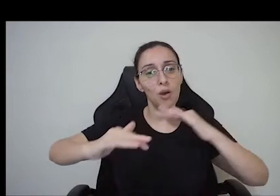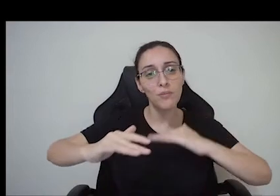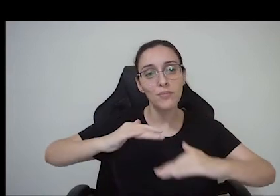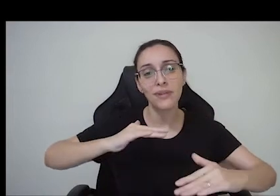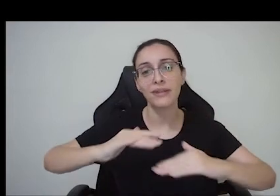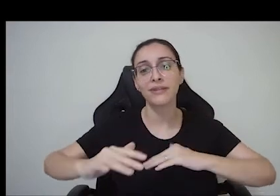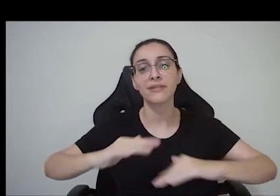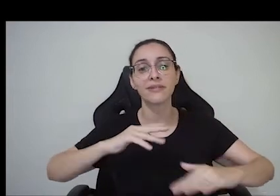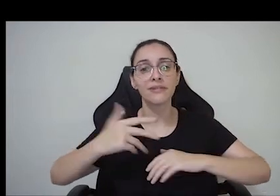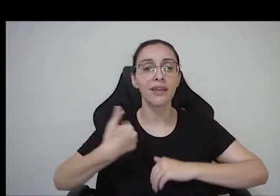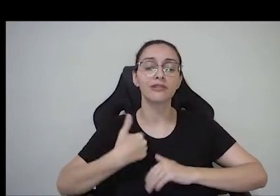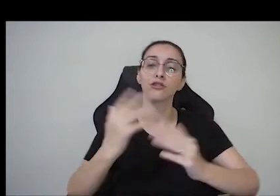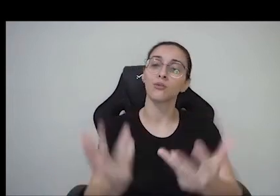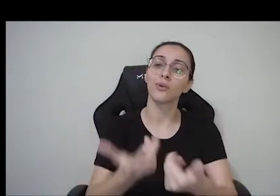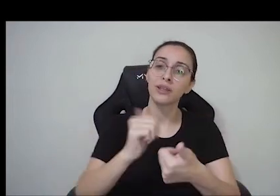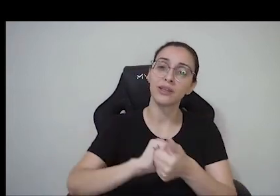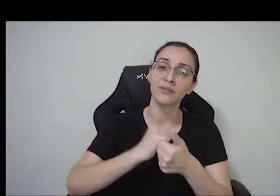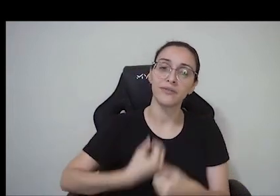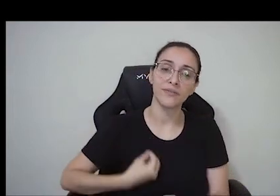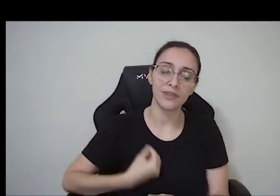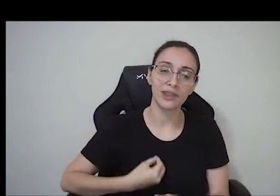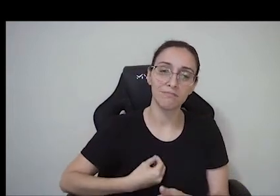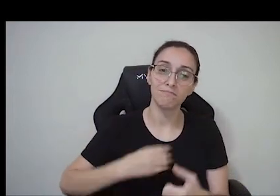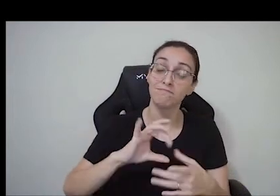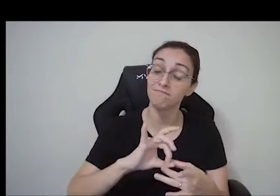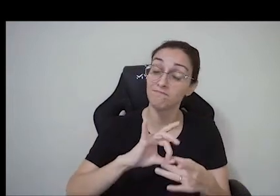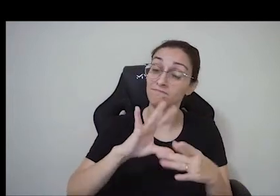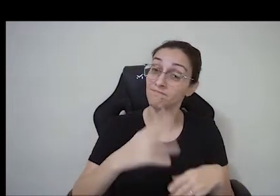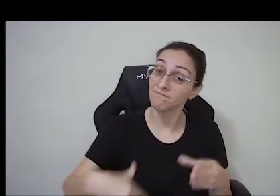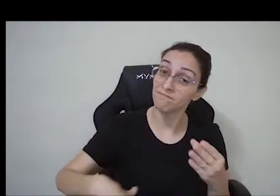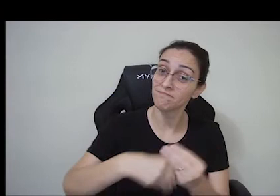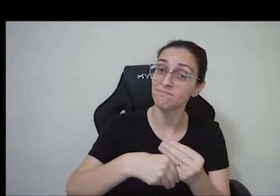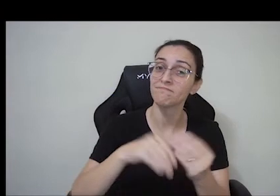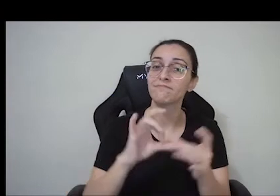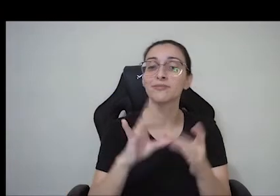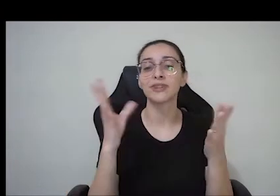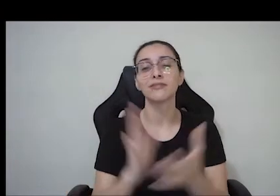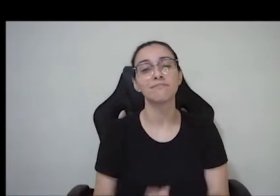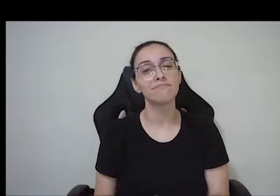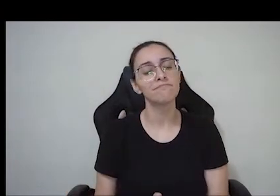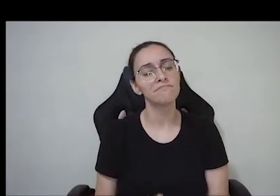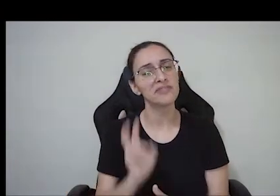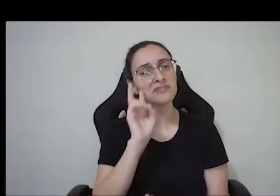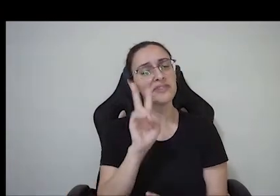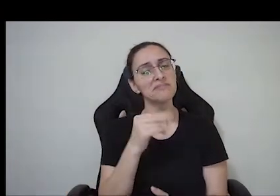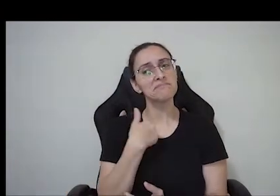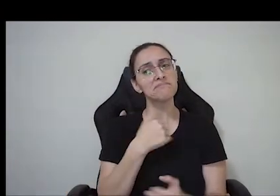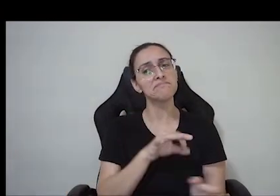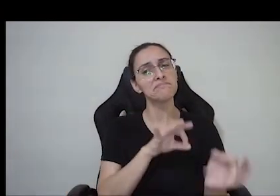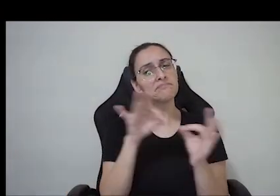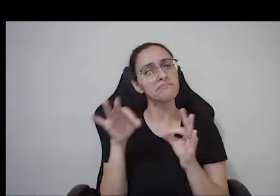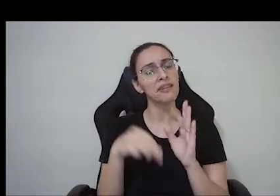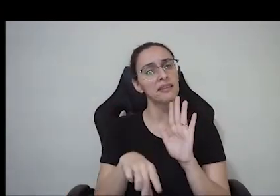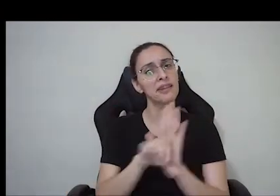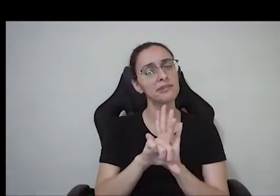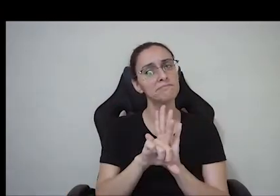e qualidade de vida. E incluiria aqui a liberdade. E aí a gente pode olhar para a lei e dizer, bom, se a lei está dizendo